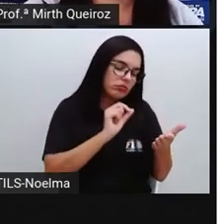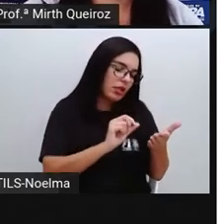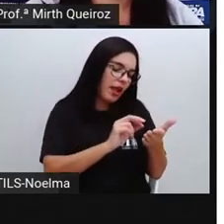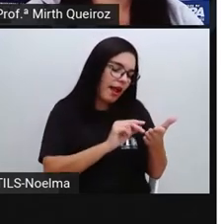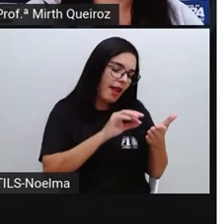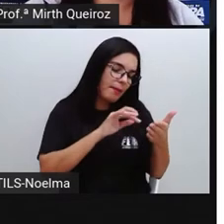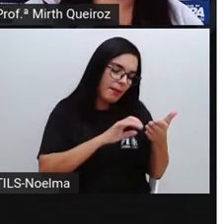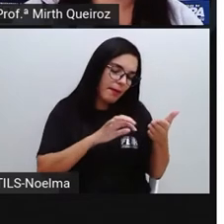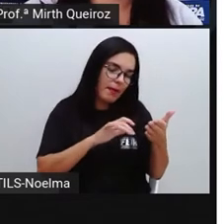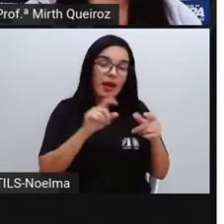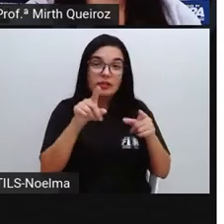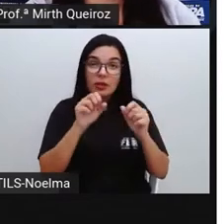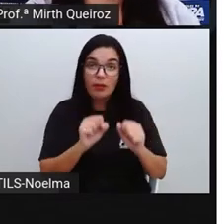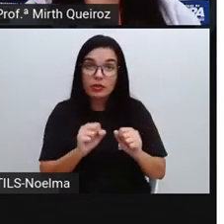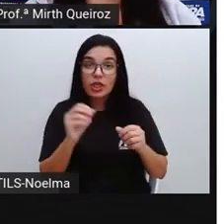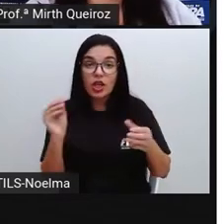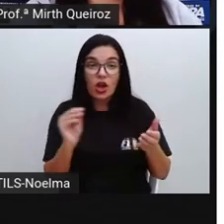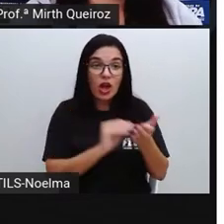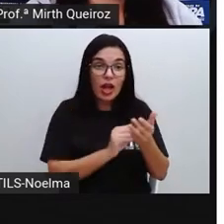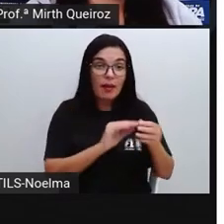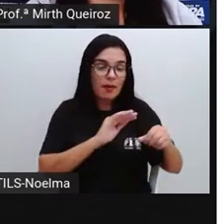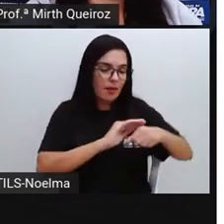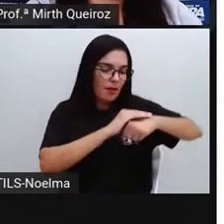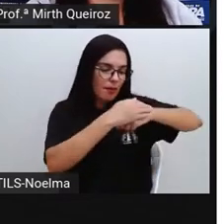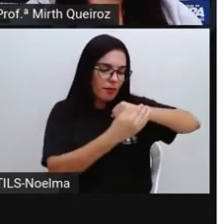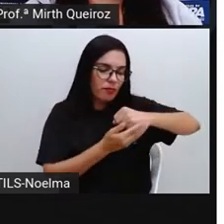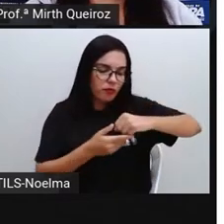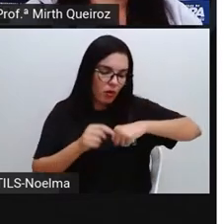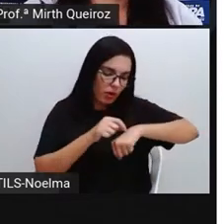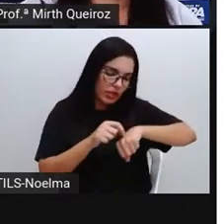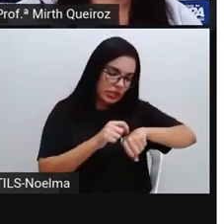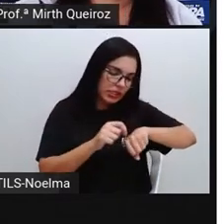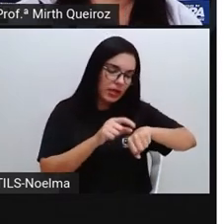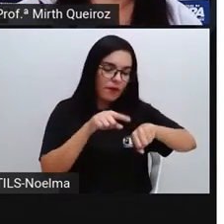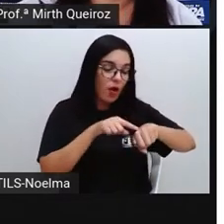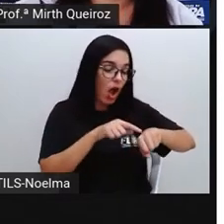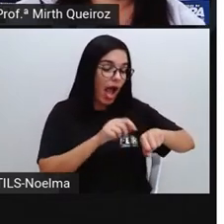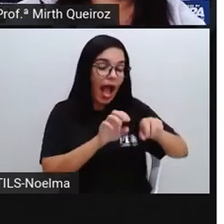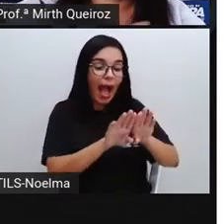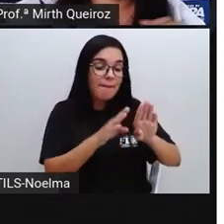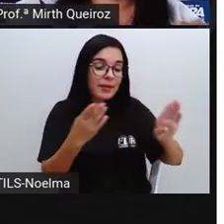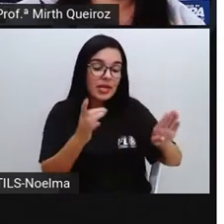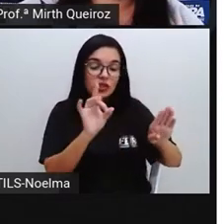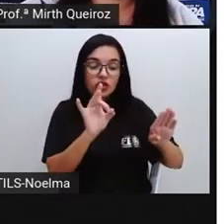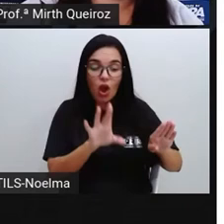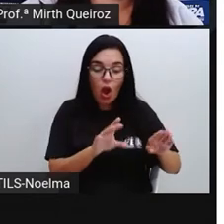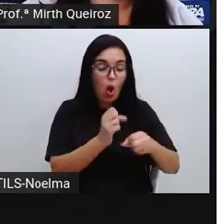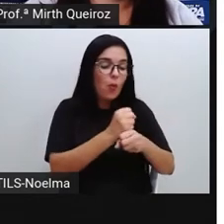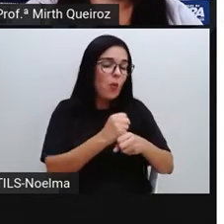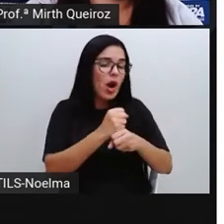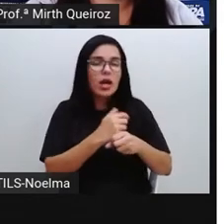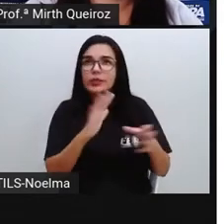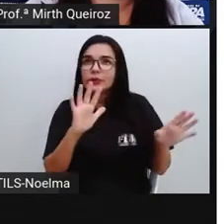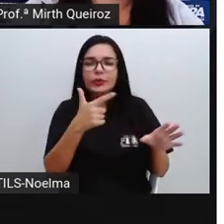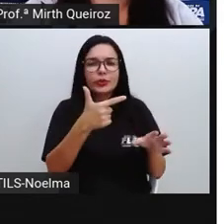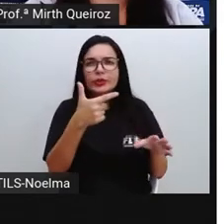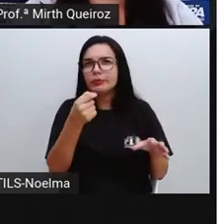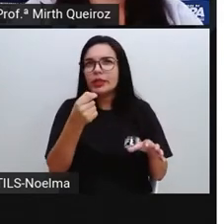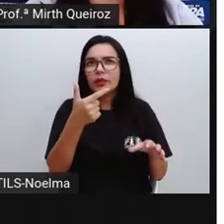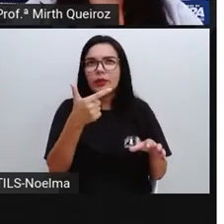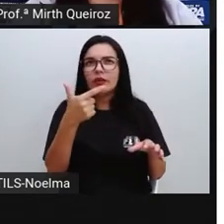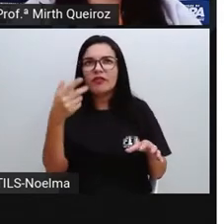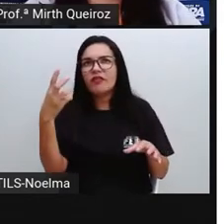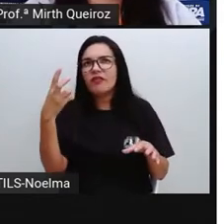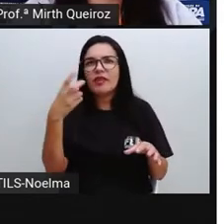cápsula deverá ser aberta em tal ano, aí vocês podem colocar lá, certo? E pregar aí na cápsula do tempo de vocês, para